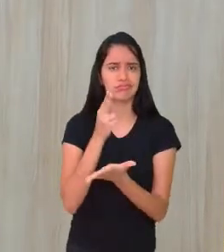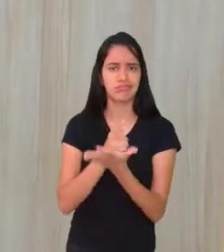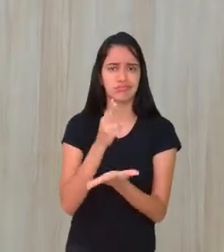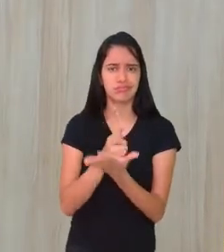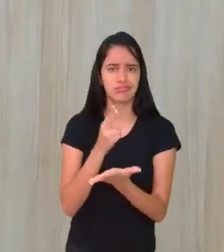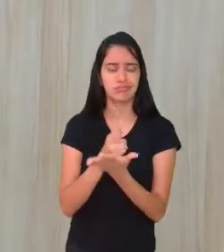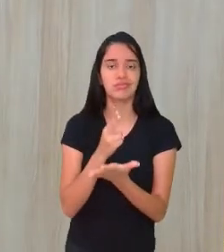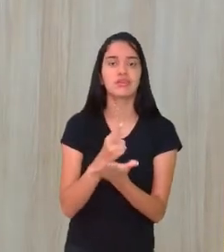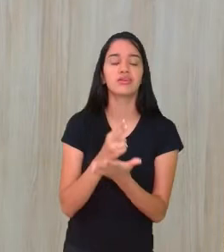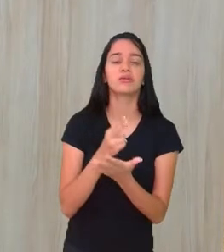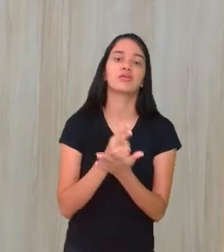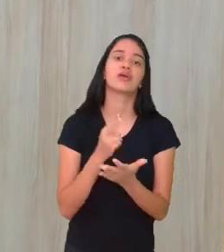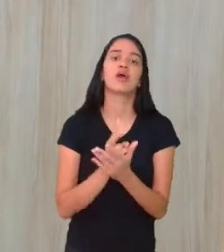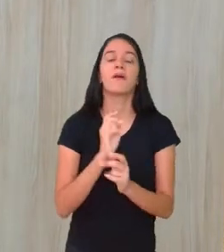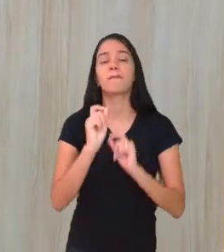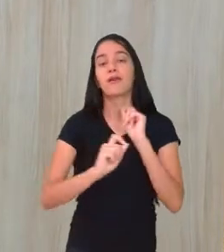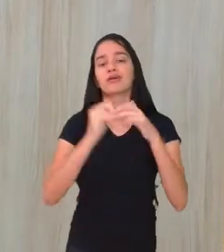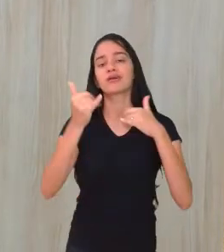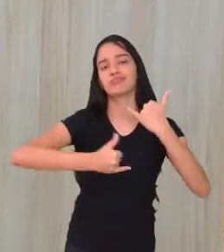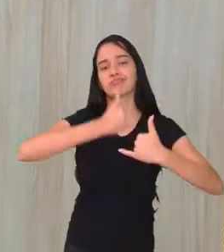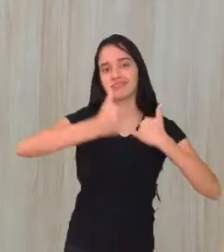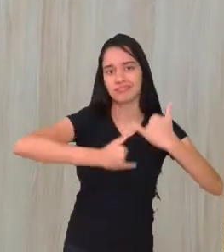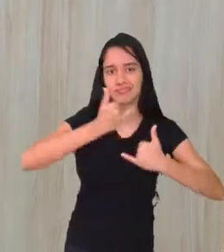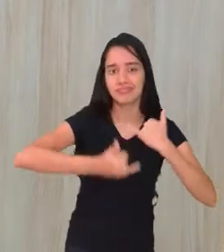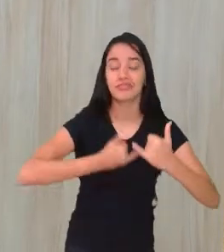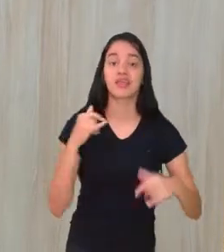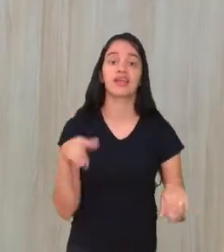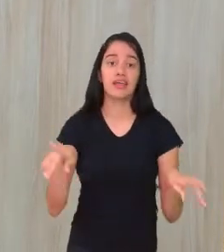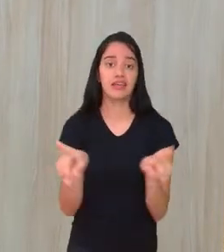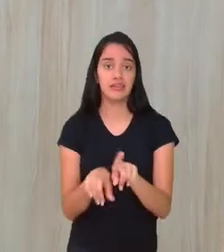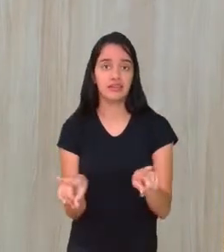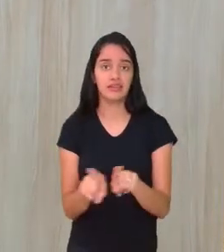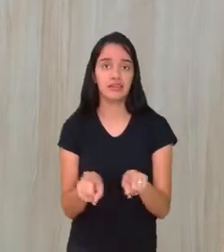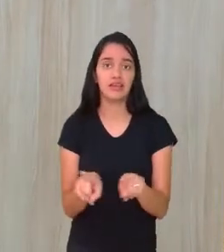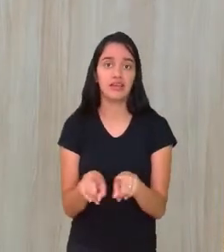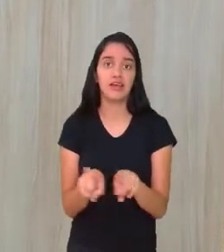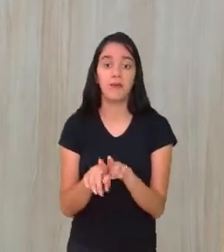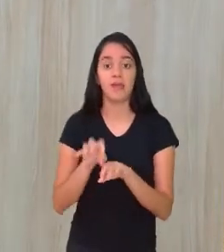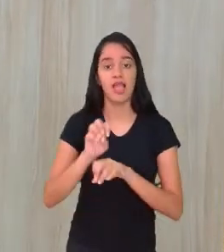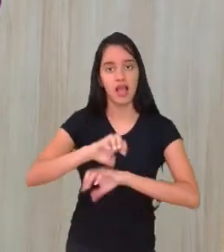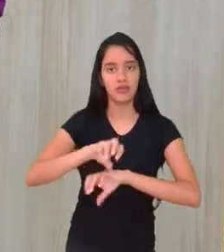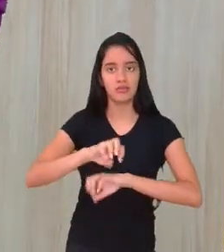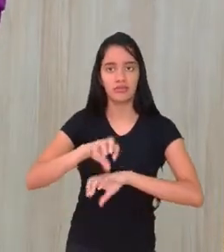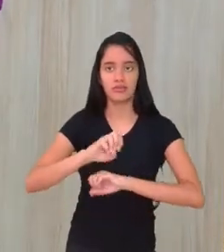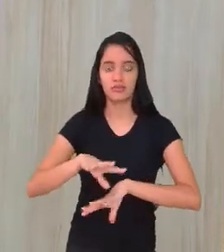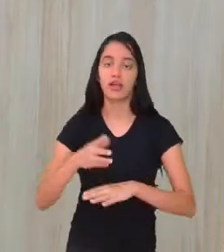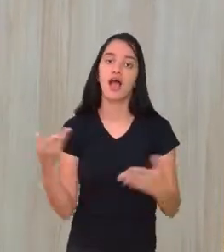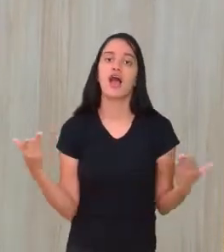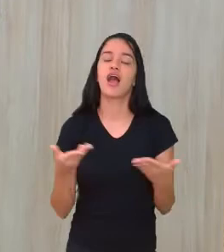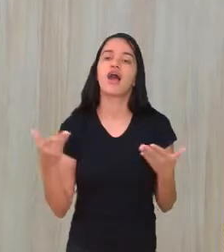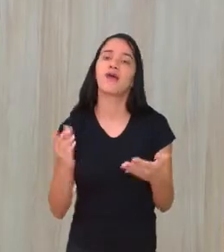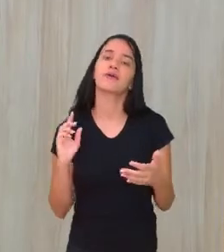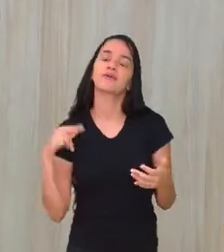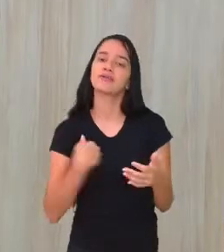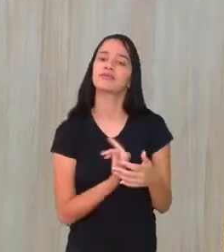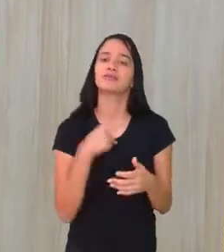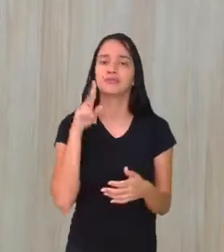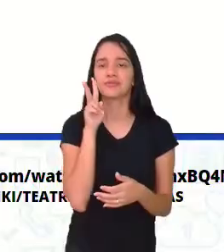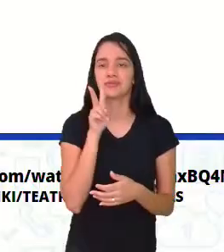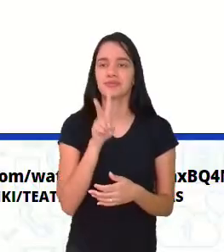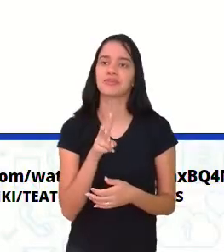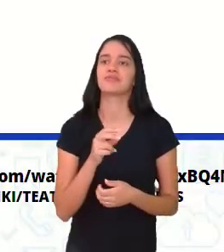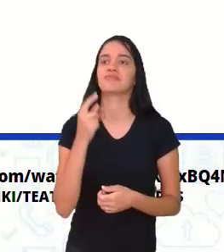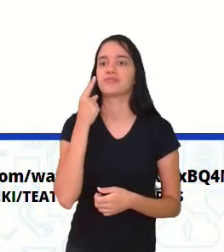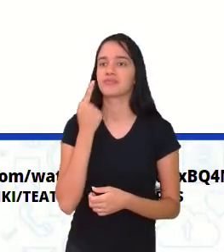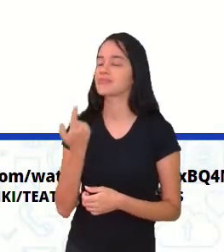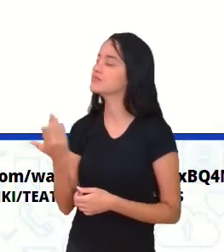foi, para entretenimento, não é? E também para a educação. Agora a gente vai ver. Toca na